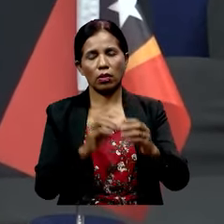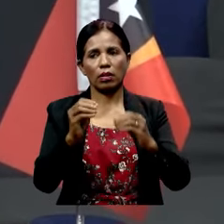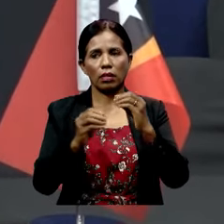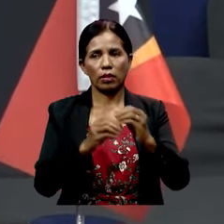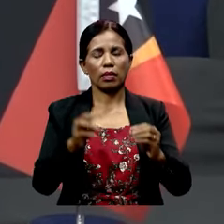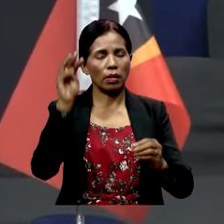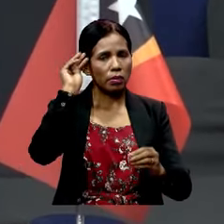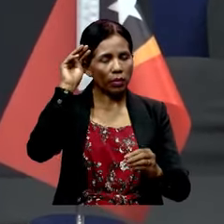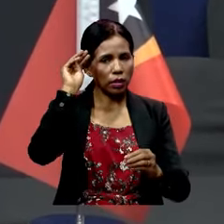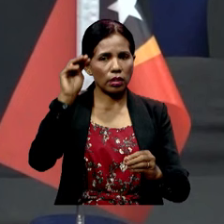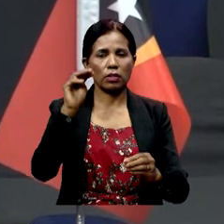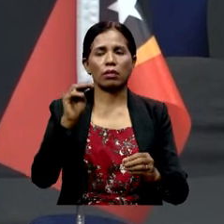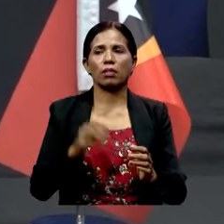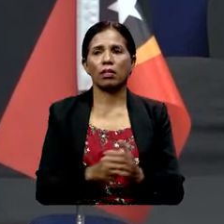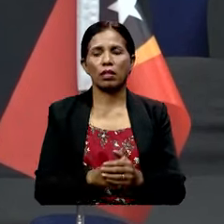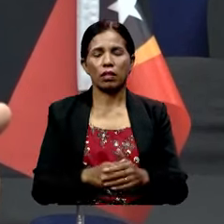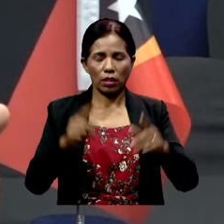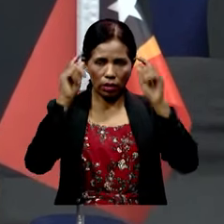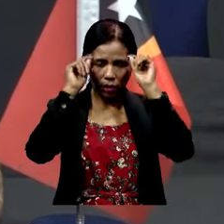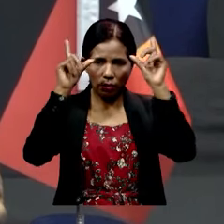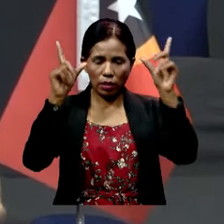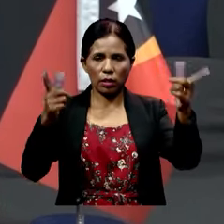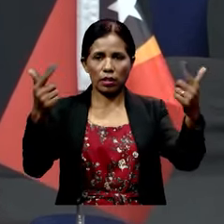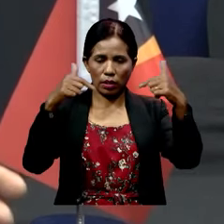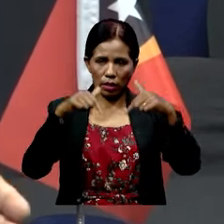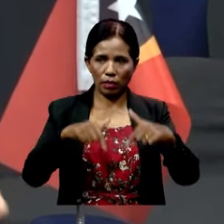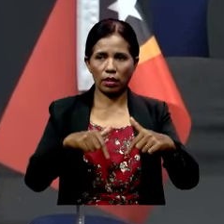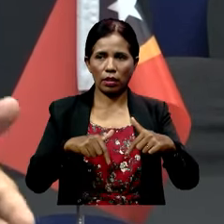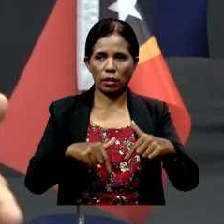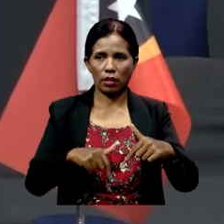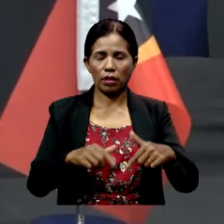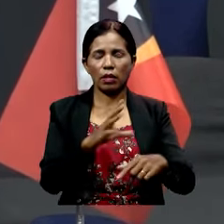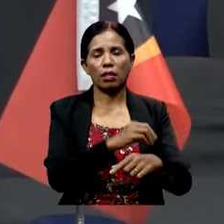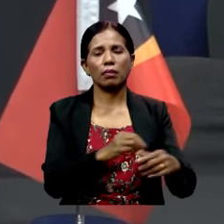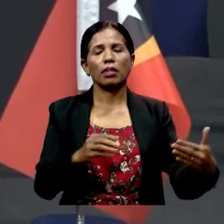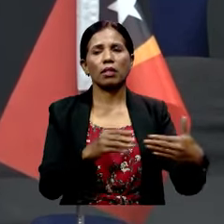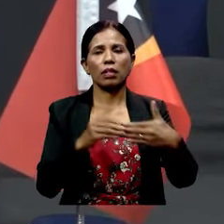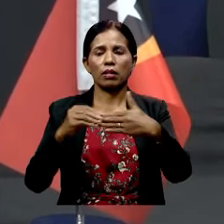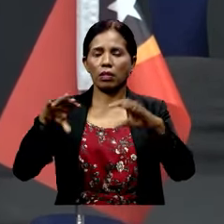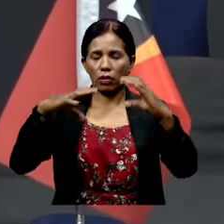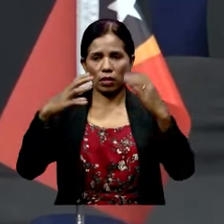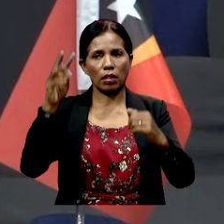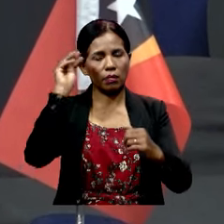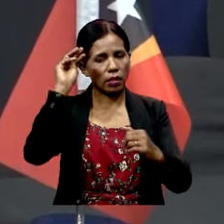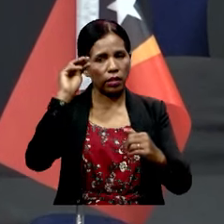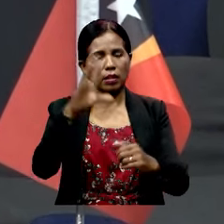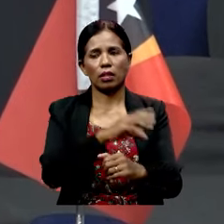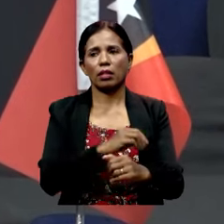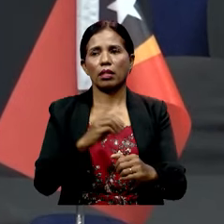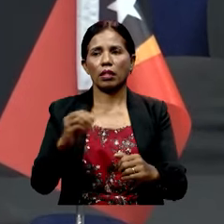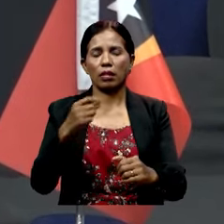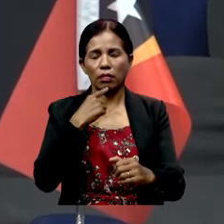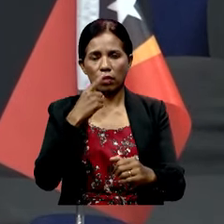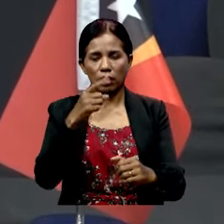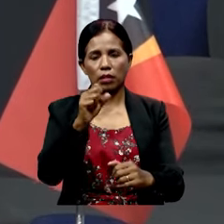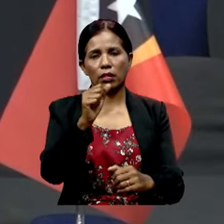Sr. Ministro, que Timor-Leste vai presidir o Conselho de Ministros da OSCP que vai decorrer em